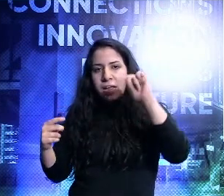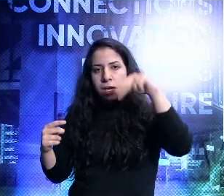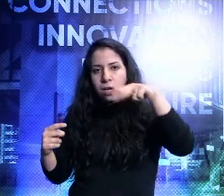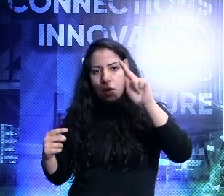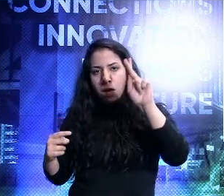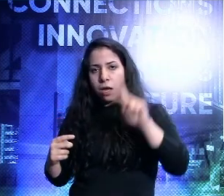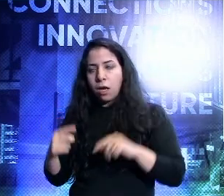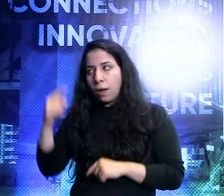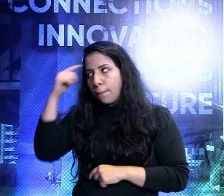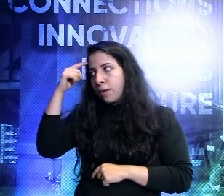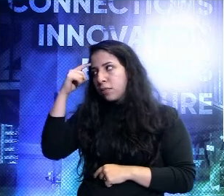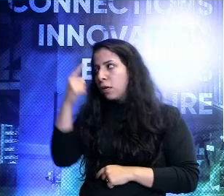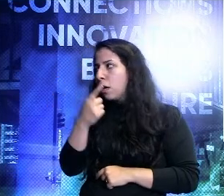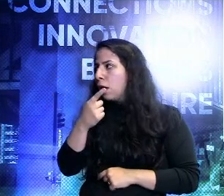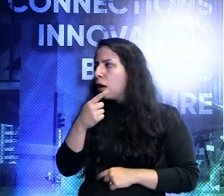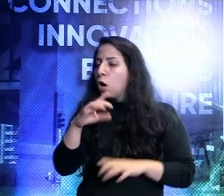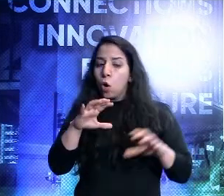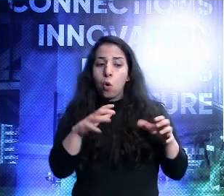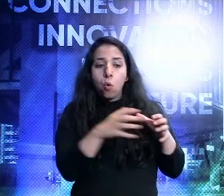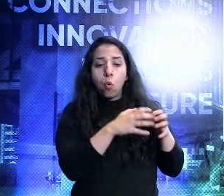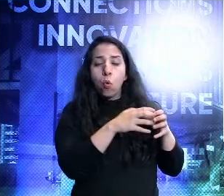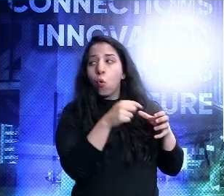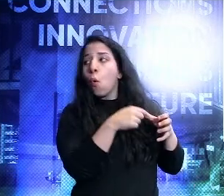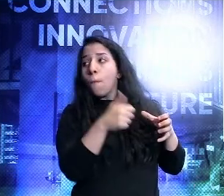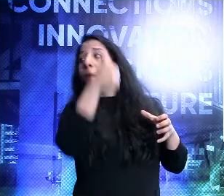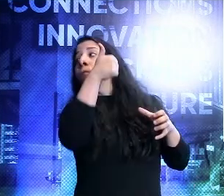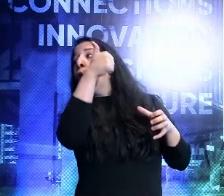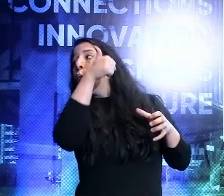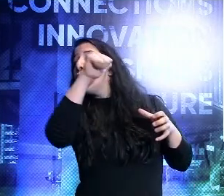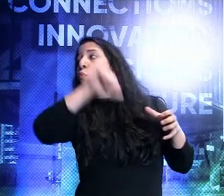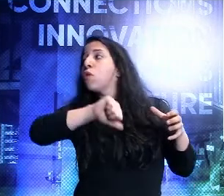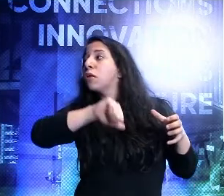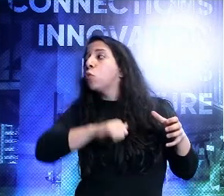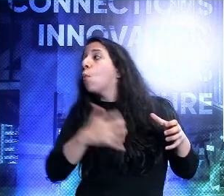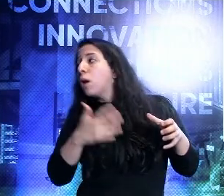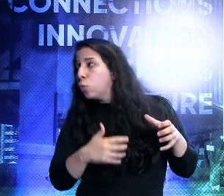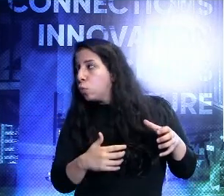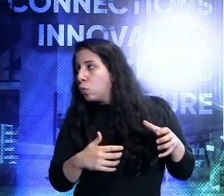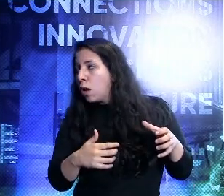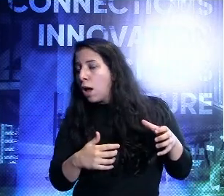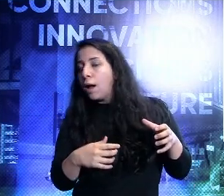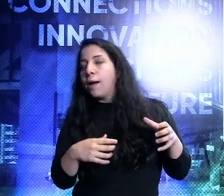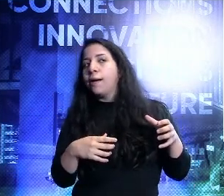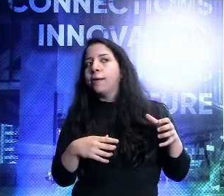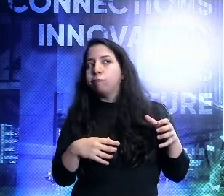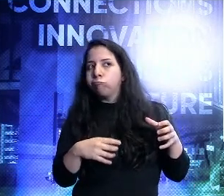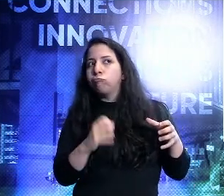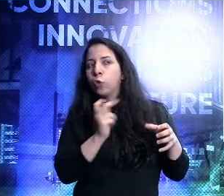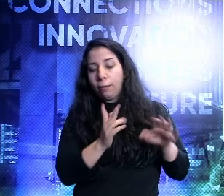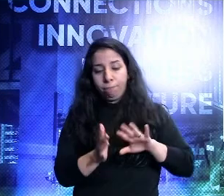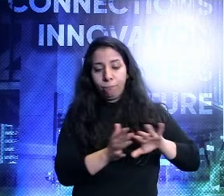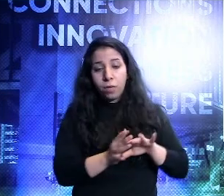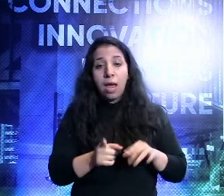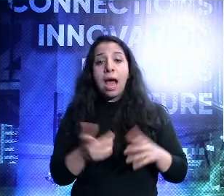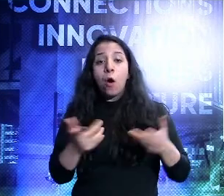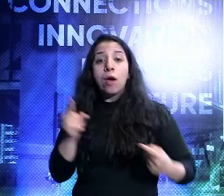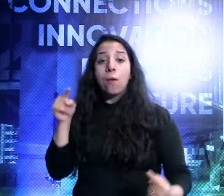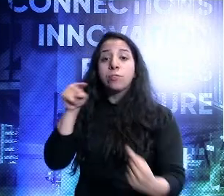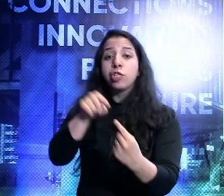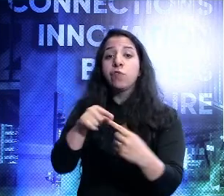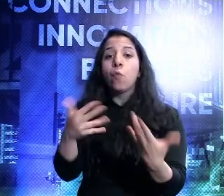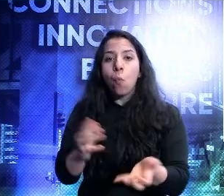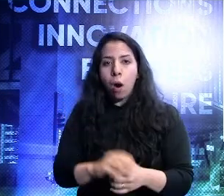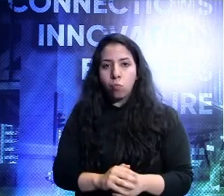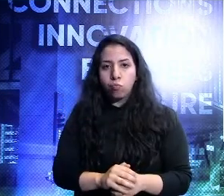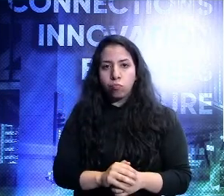time está, a fotografia do time. Em seguida, você define os objetivos. Para onde eu vou?